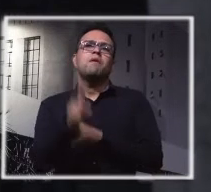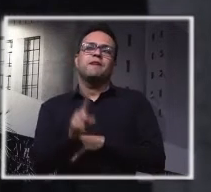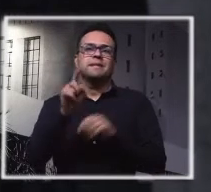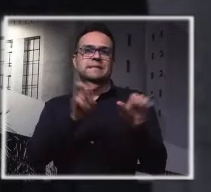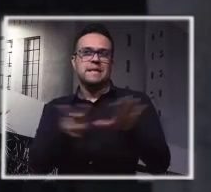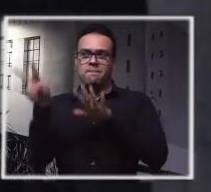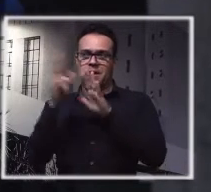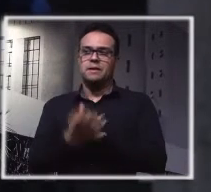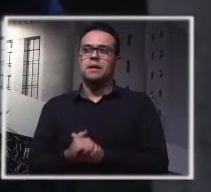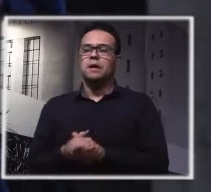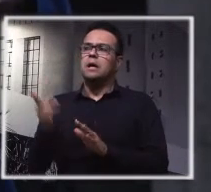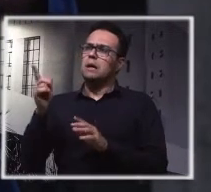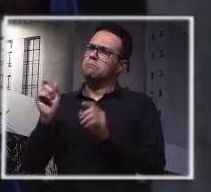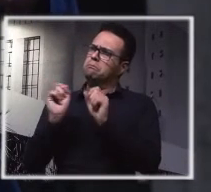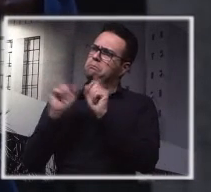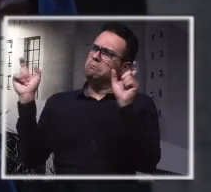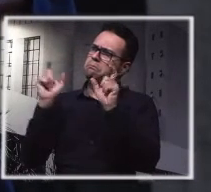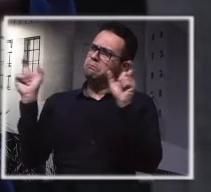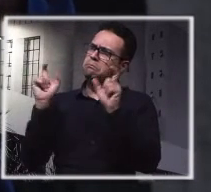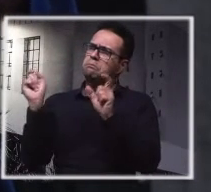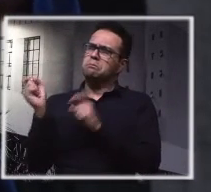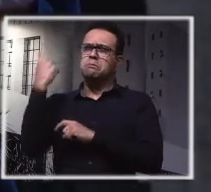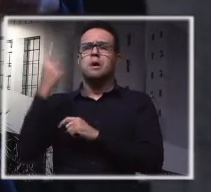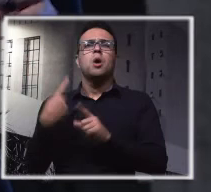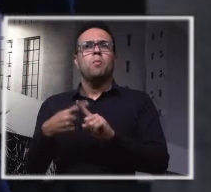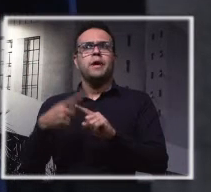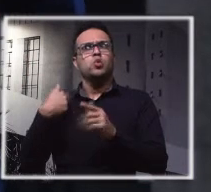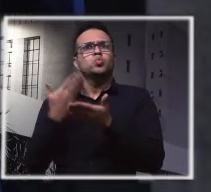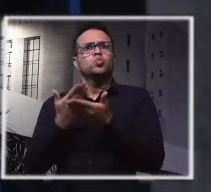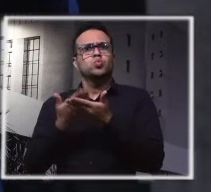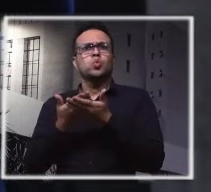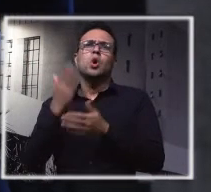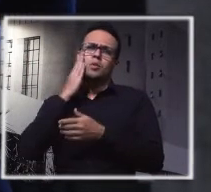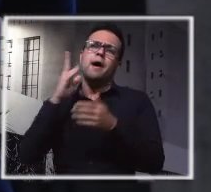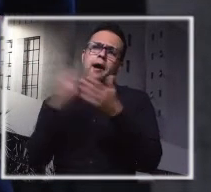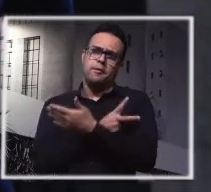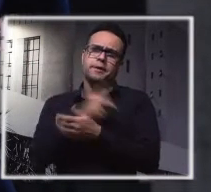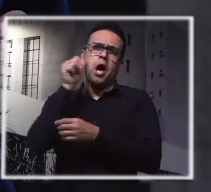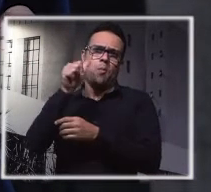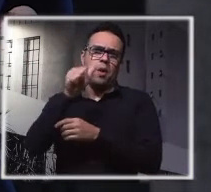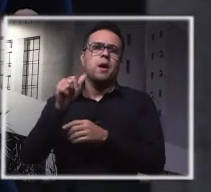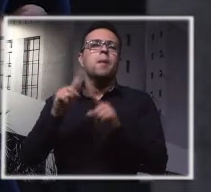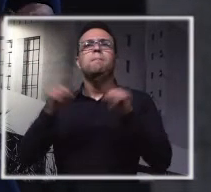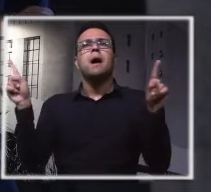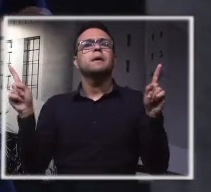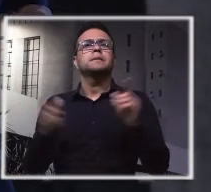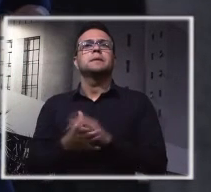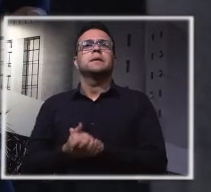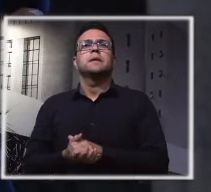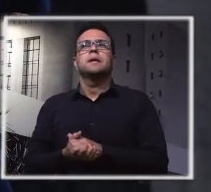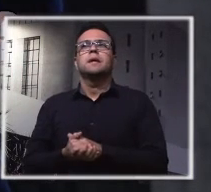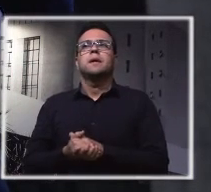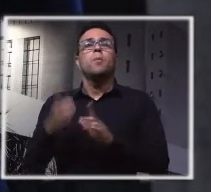E eu fiquei extremamente impressionada, não pelo fato, porque eu estudo bastante e sei que isso acontece com as mulheres, mas eu fiquei